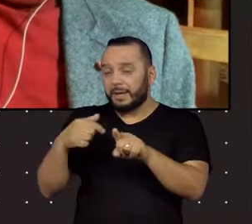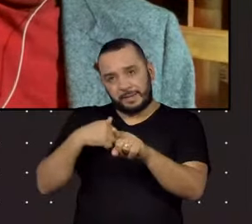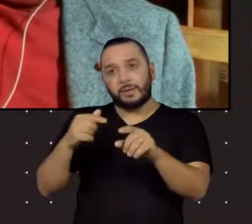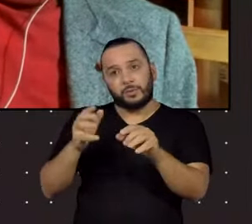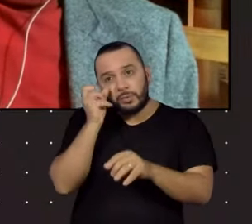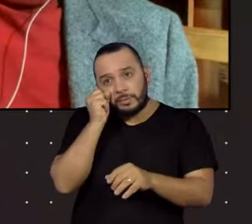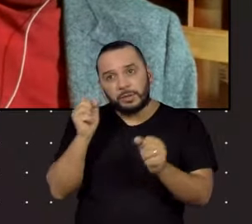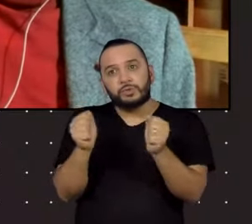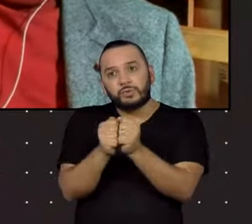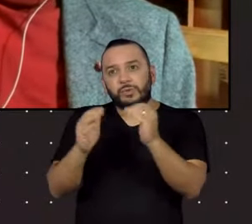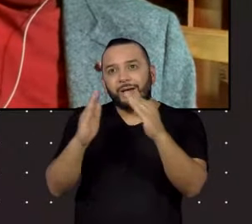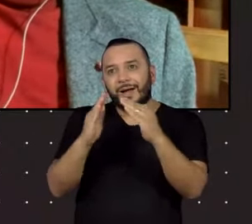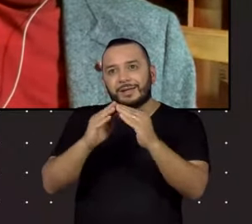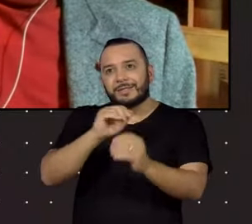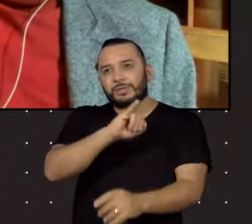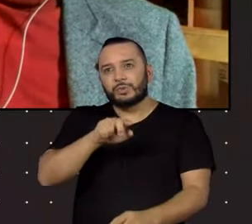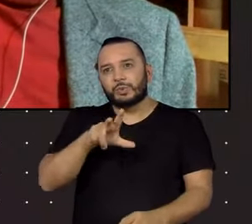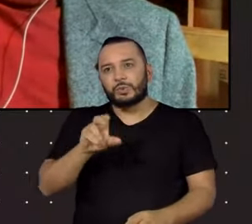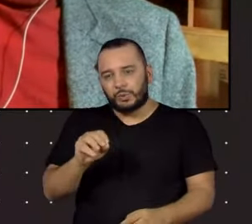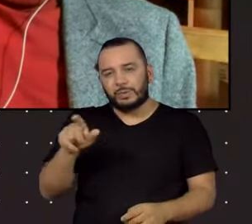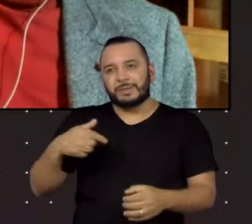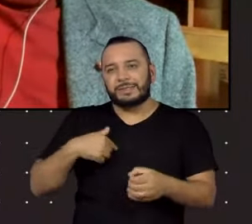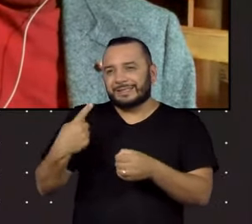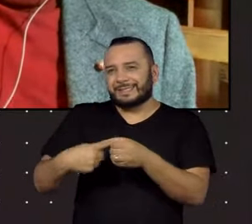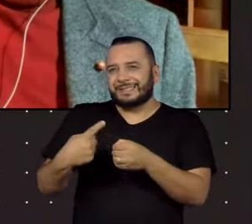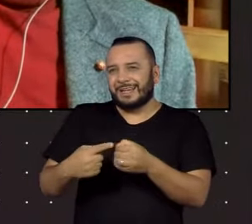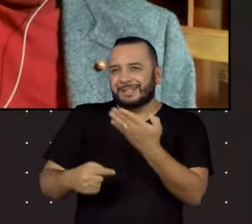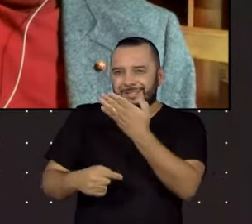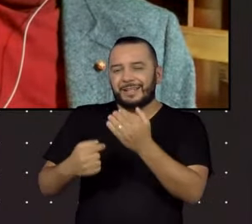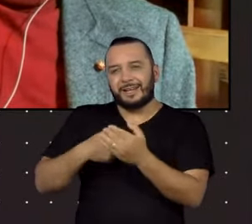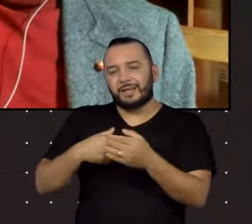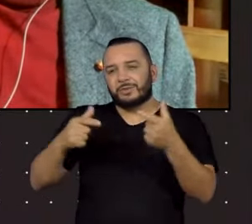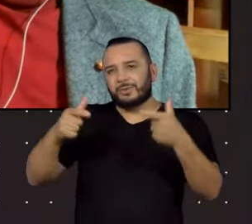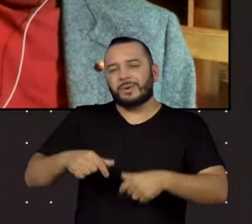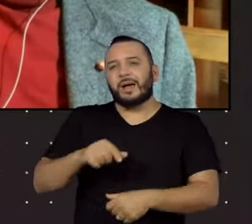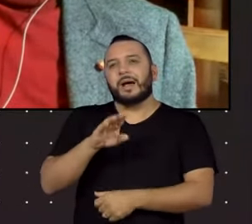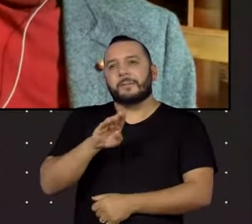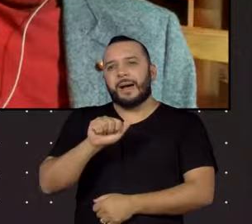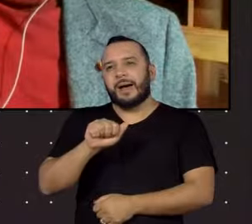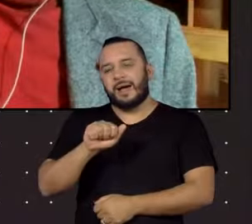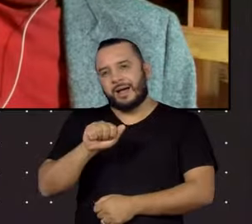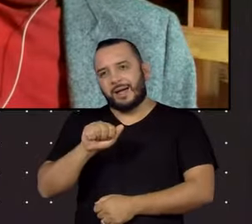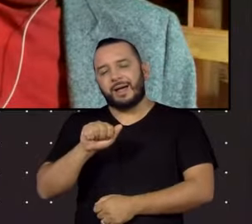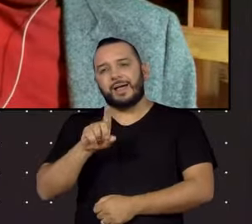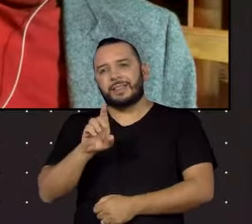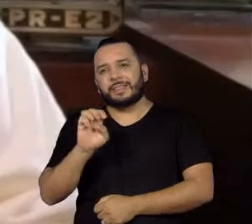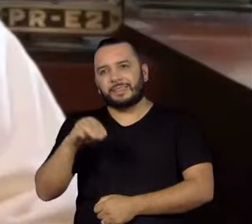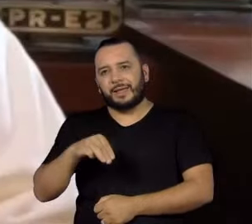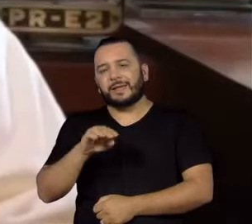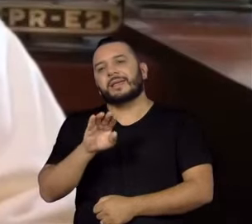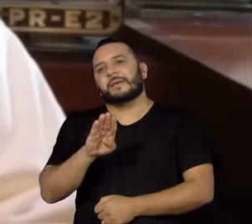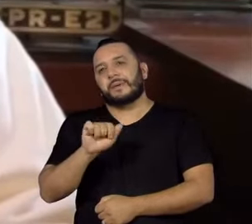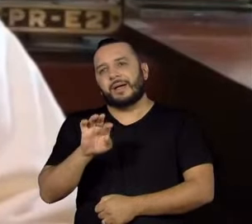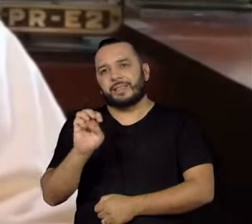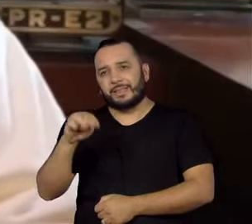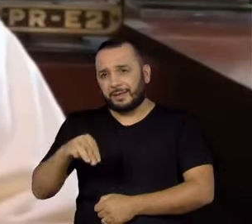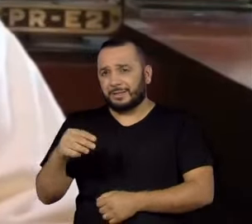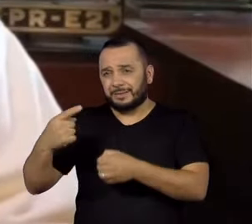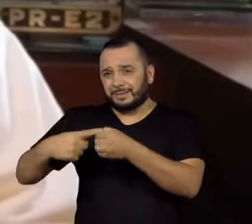Neuweier, que era uma cidadinha, uma espécie de subúrbio de Baden-Baden. Então, isso é um pouco